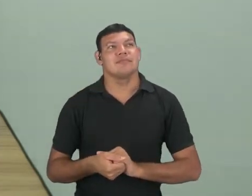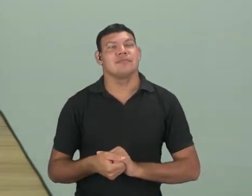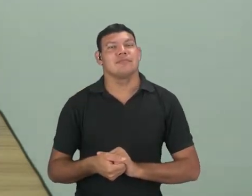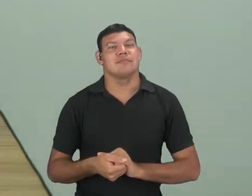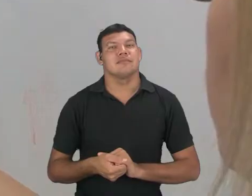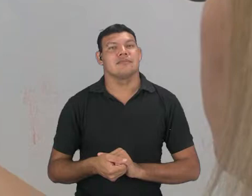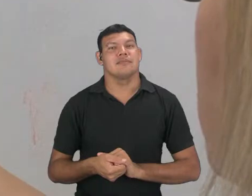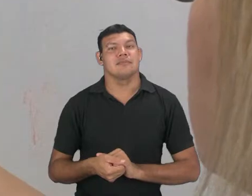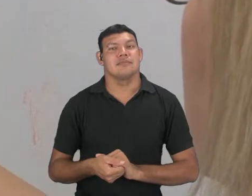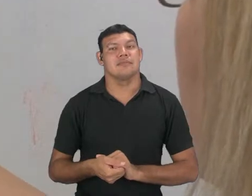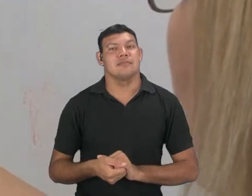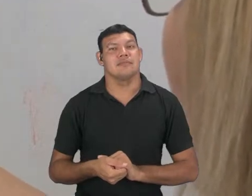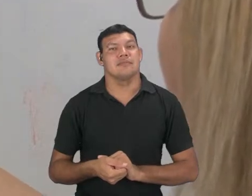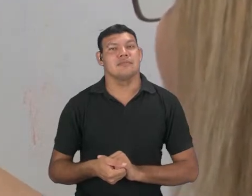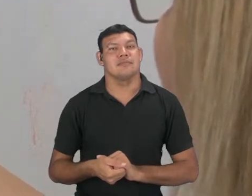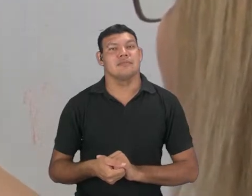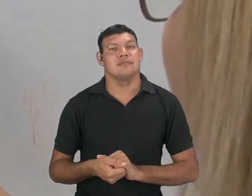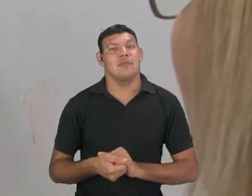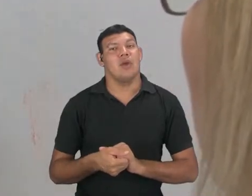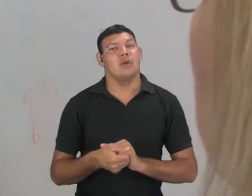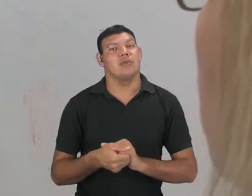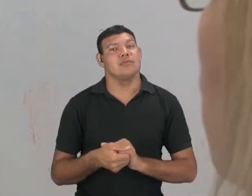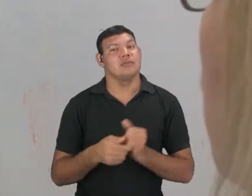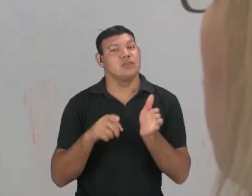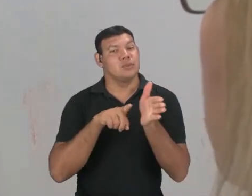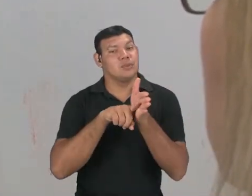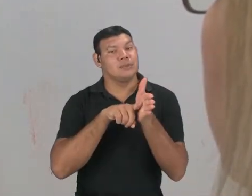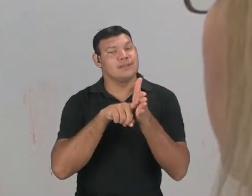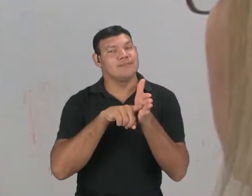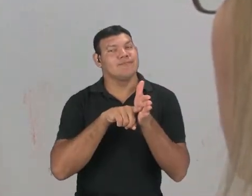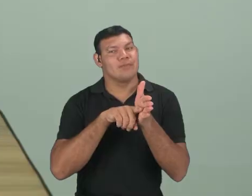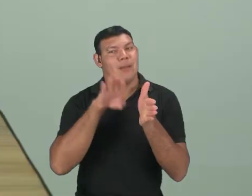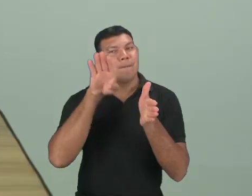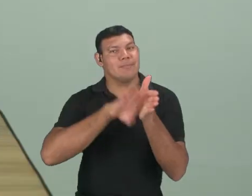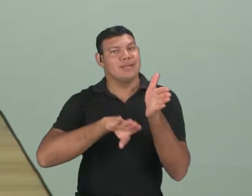a diferença. Então, vou fazer um cálculo de